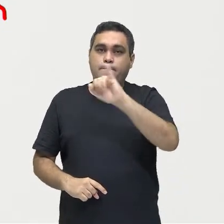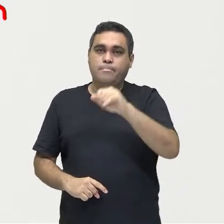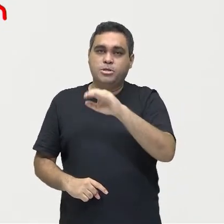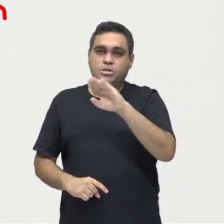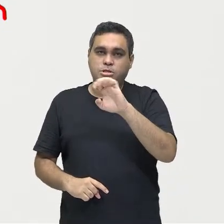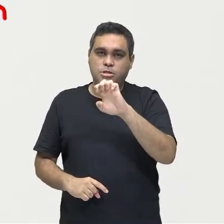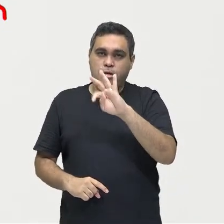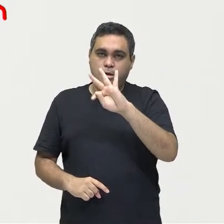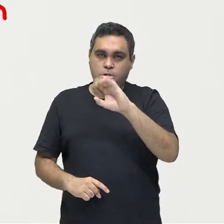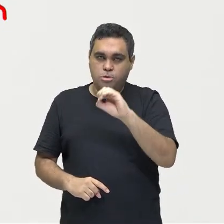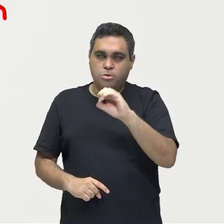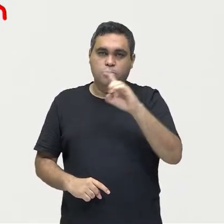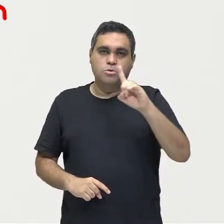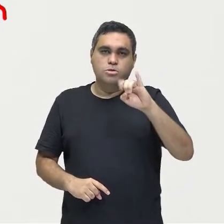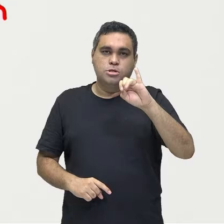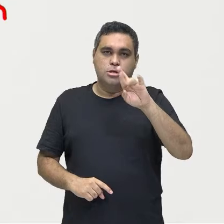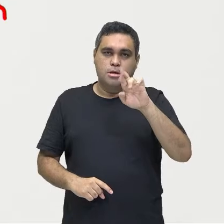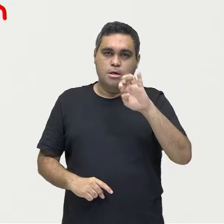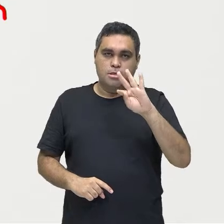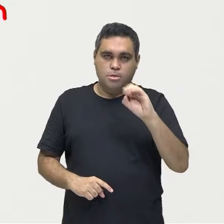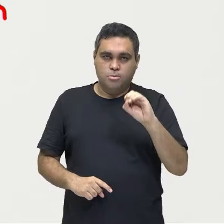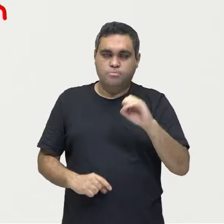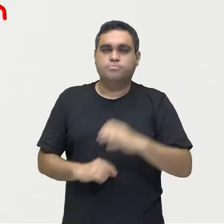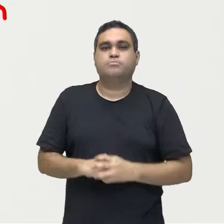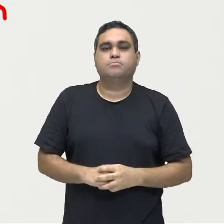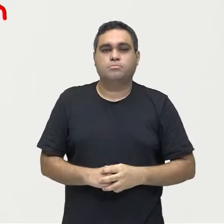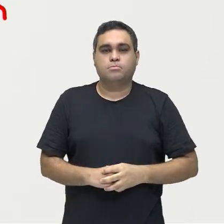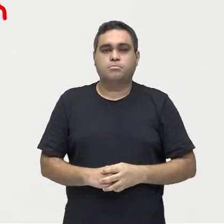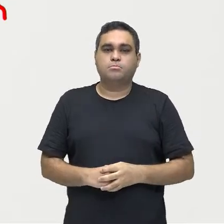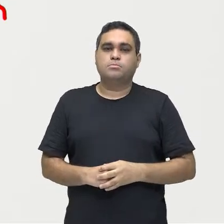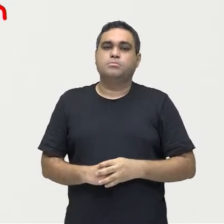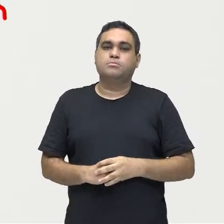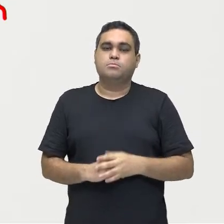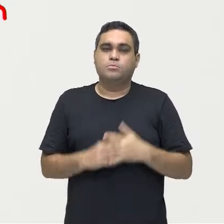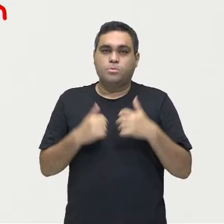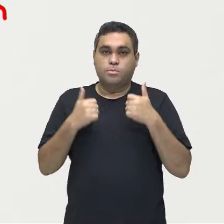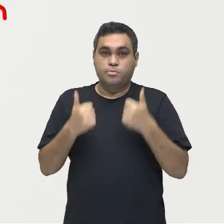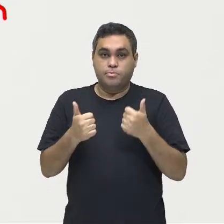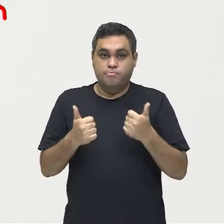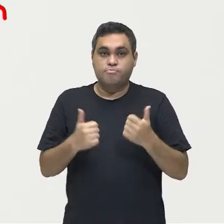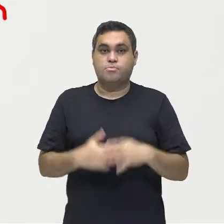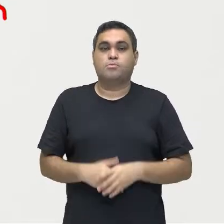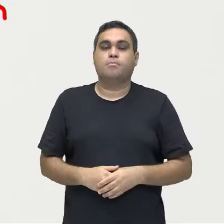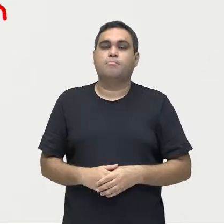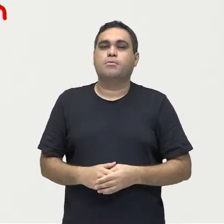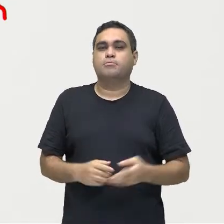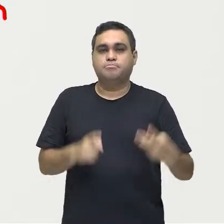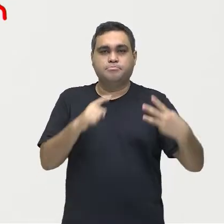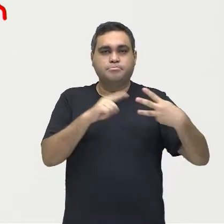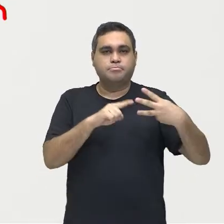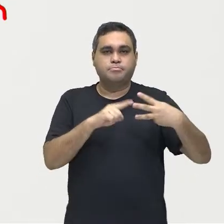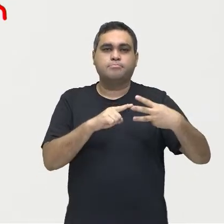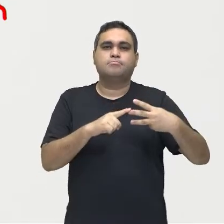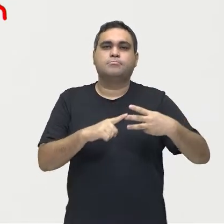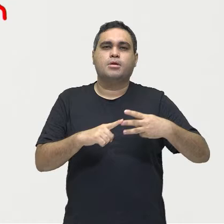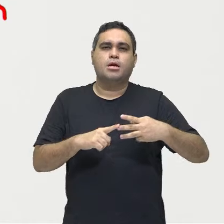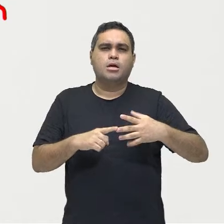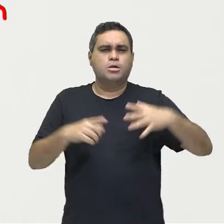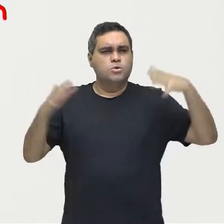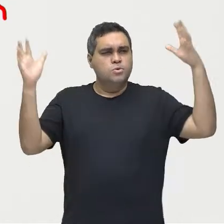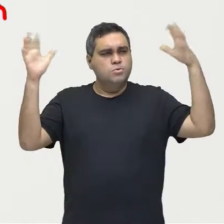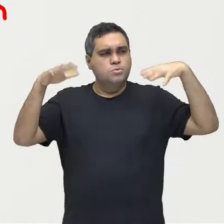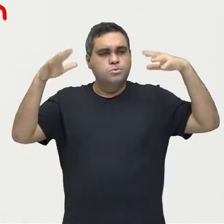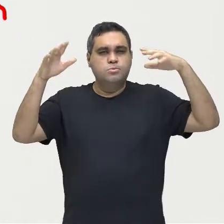o objeto direto. Havia o quê? Do verbo haver, o complemento do verbo haver. Nevou muito neste ano em Nova